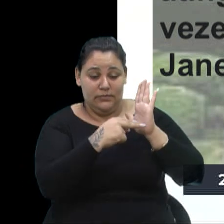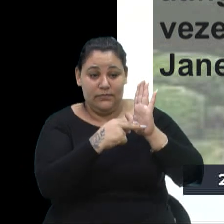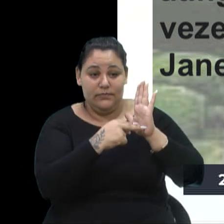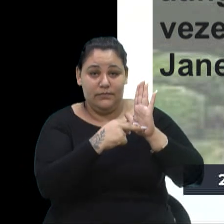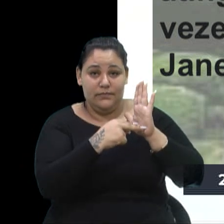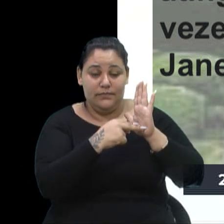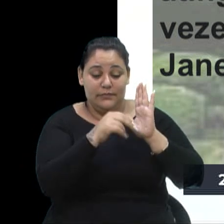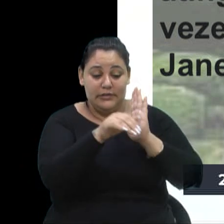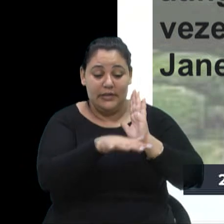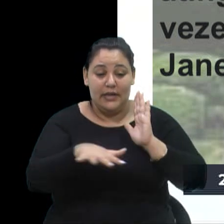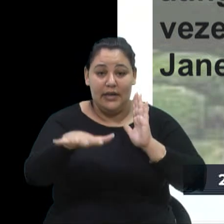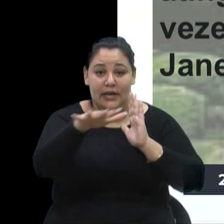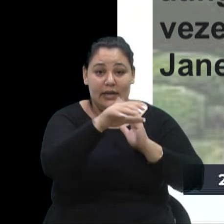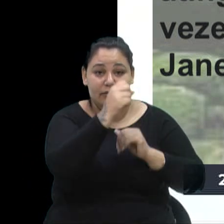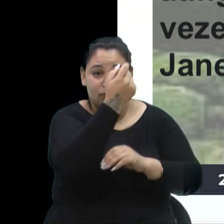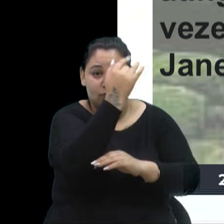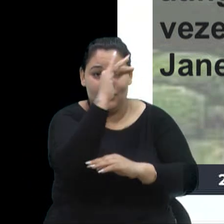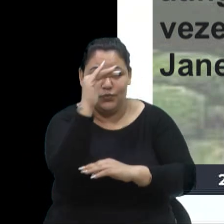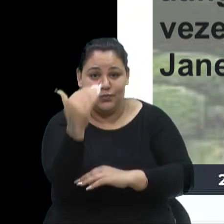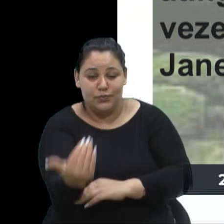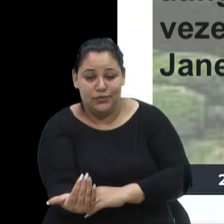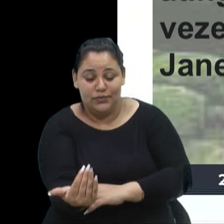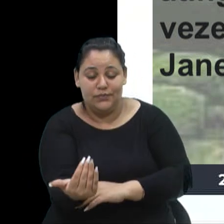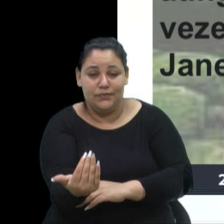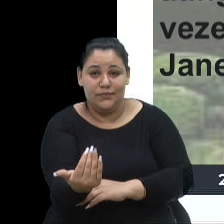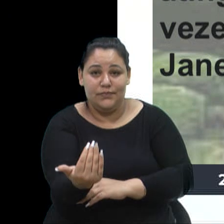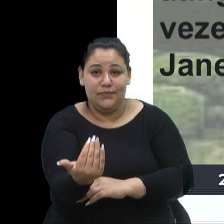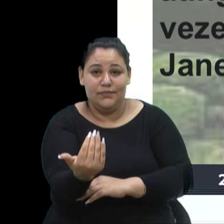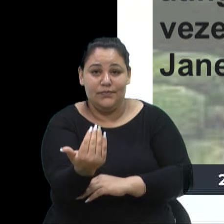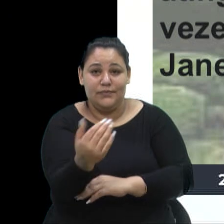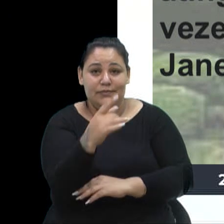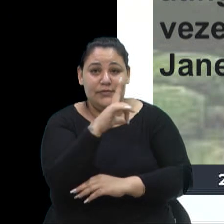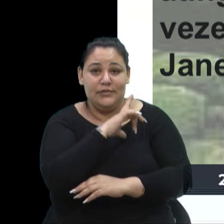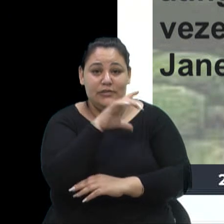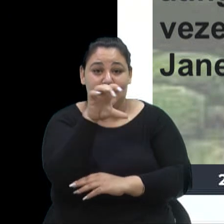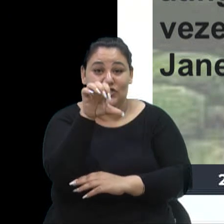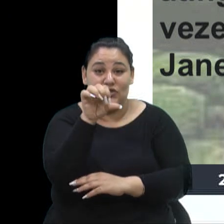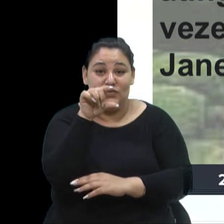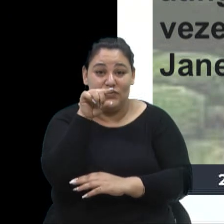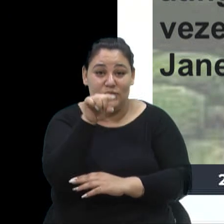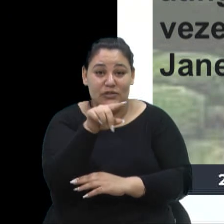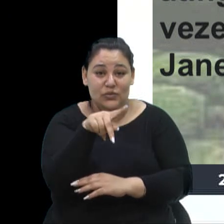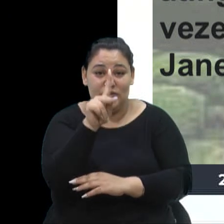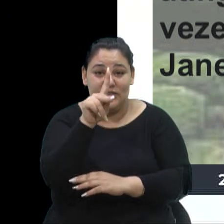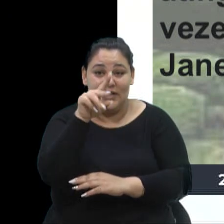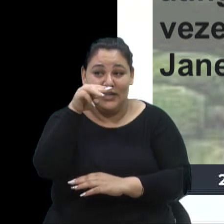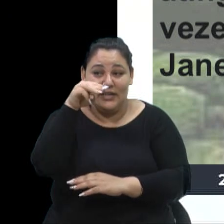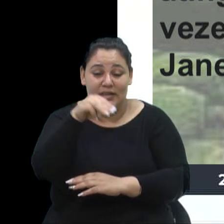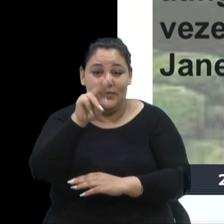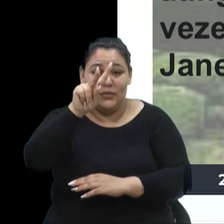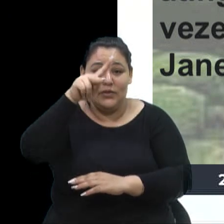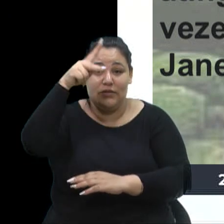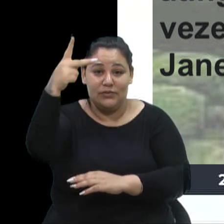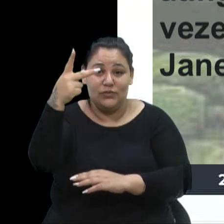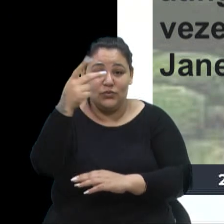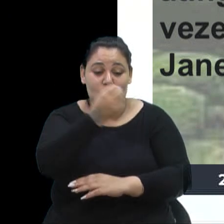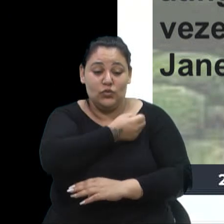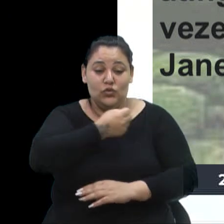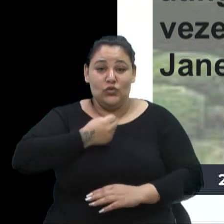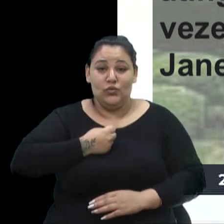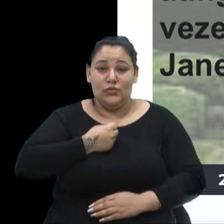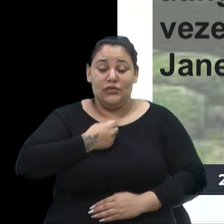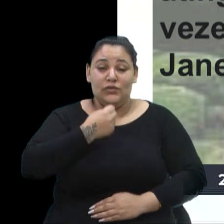a área de floresta derrubada na Amazônia Legal atingiu 9.000 quilômetros quadrados, um número quase 8 vezes maior que a cidade do Rio de